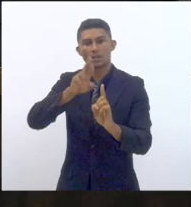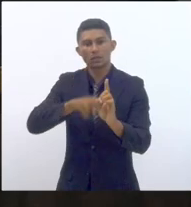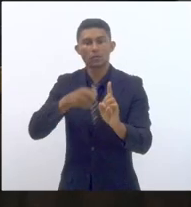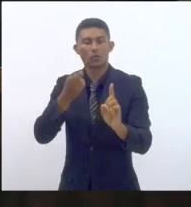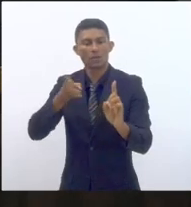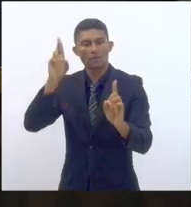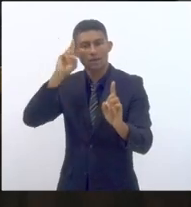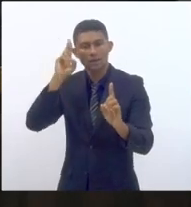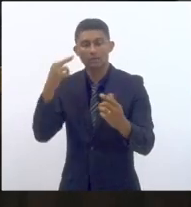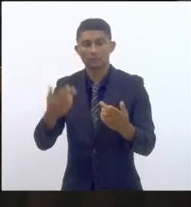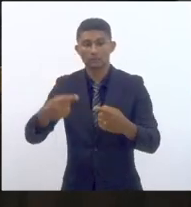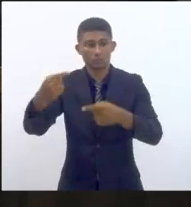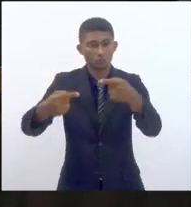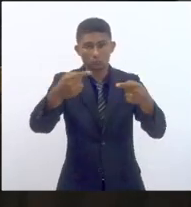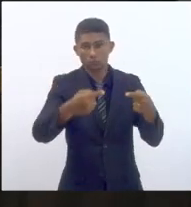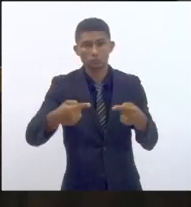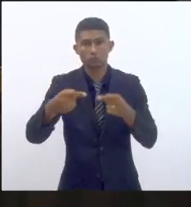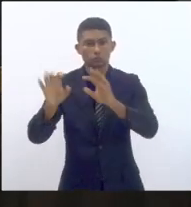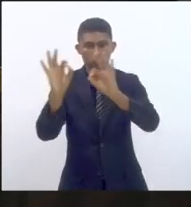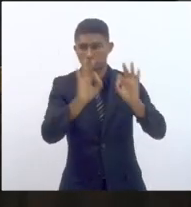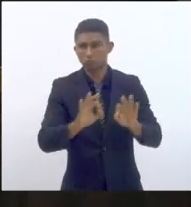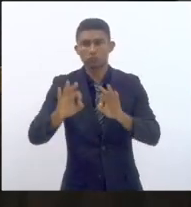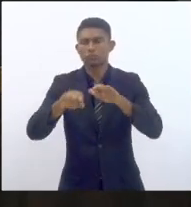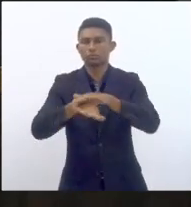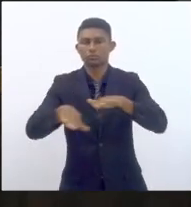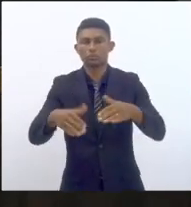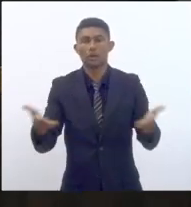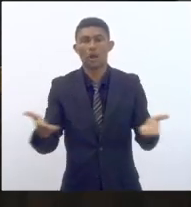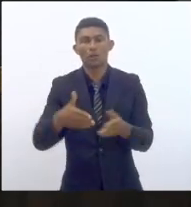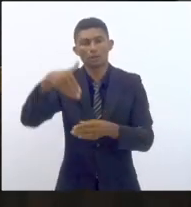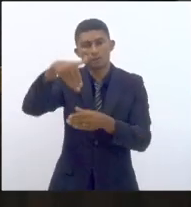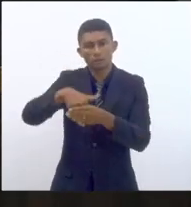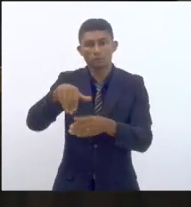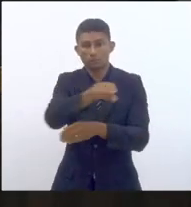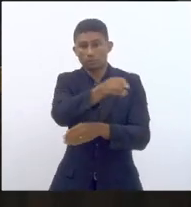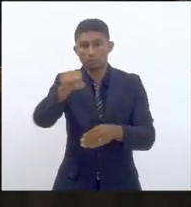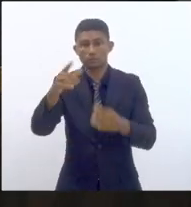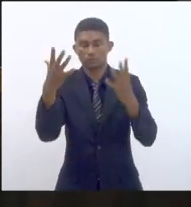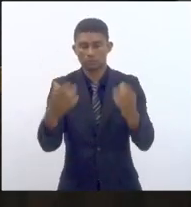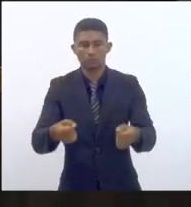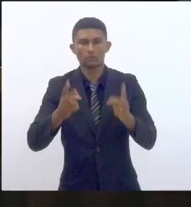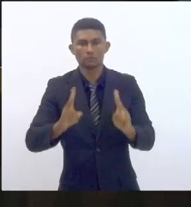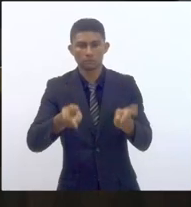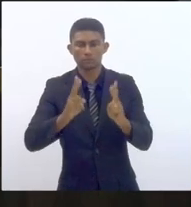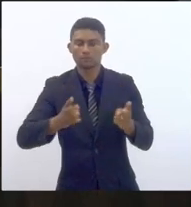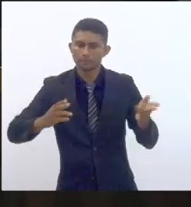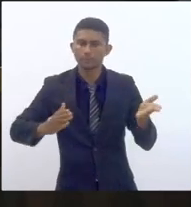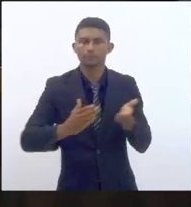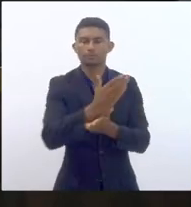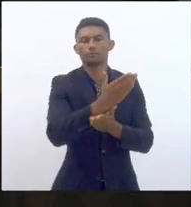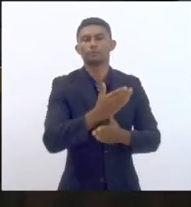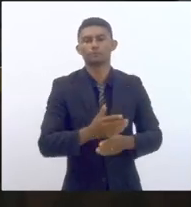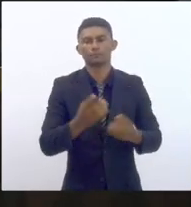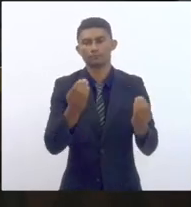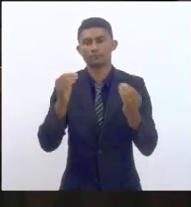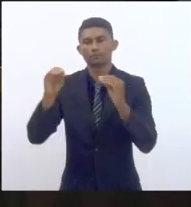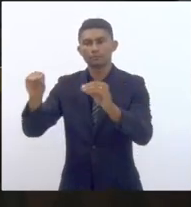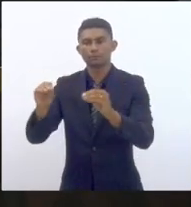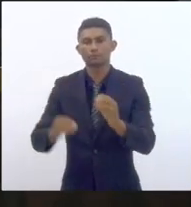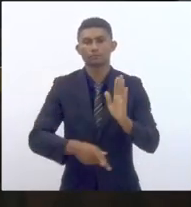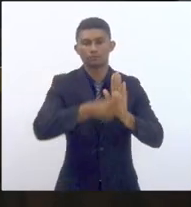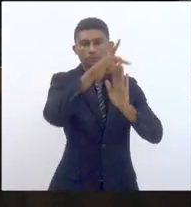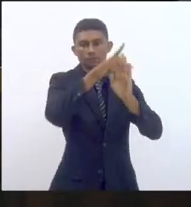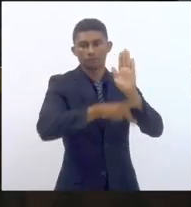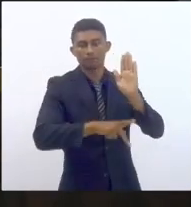Em discussão, não havendo que queira discutir, encerra a discussão, em votação, os senhores que aprovam, permaneçam como estão, aprovado, vai à promulgação. Projeto de